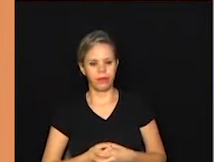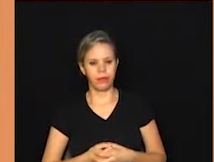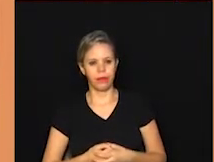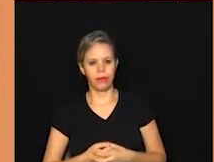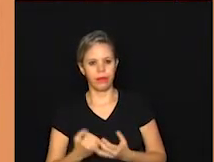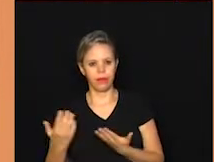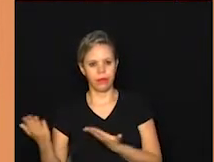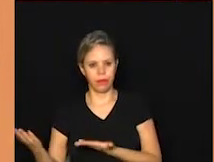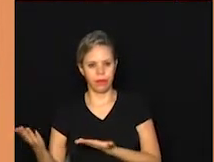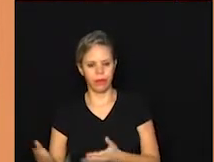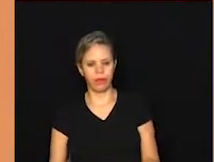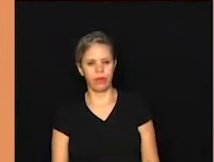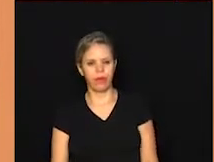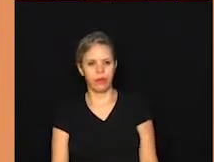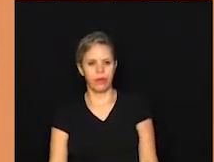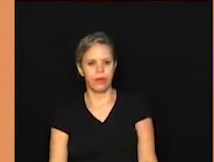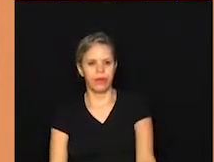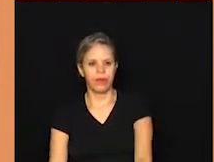19